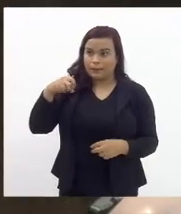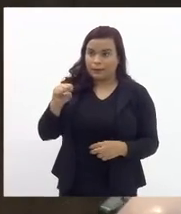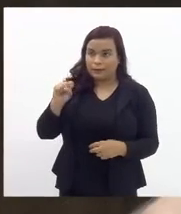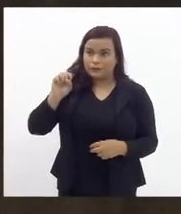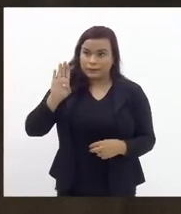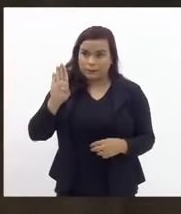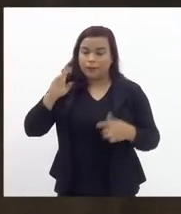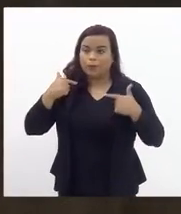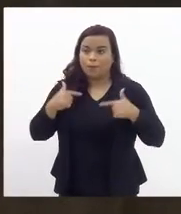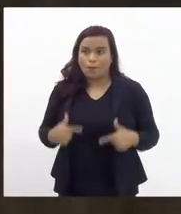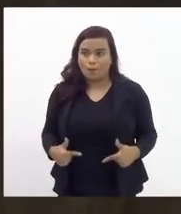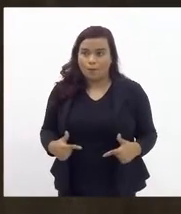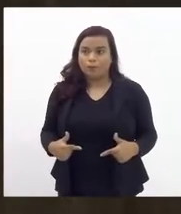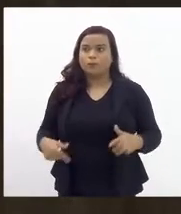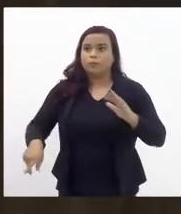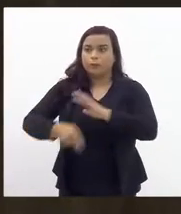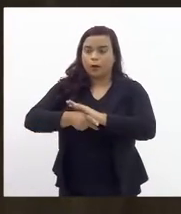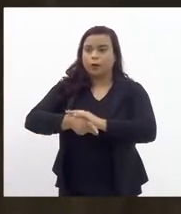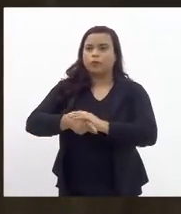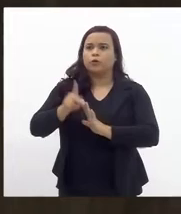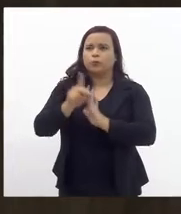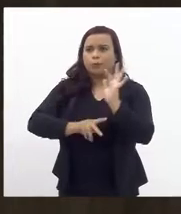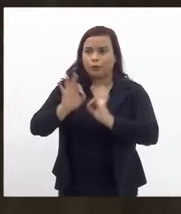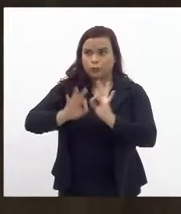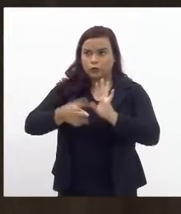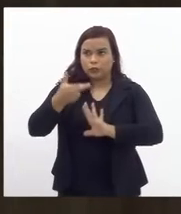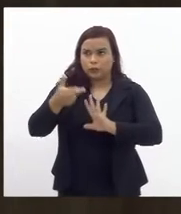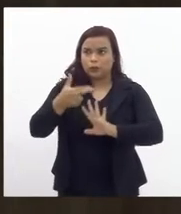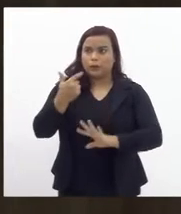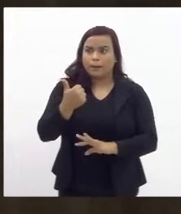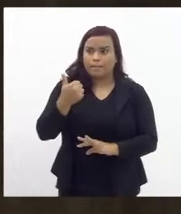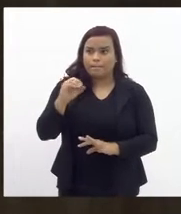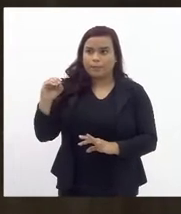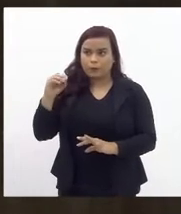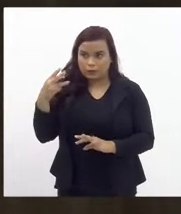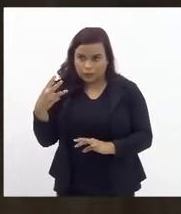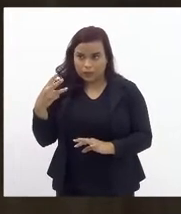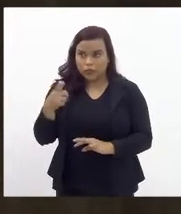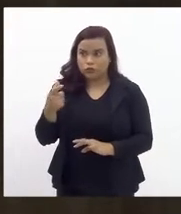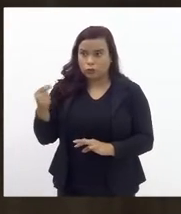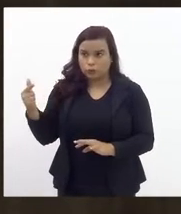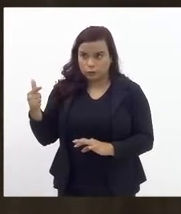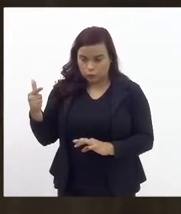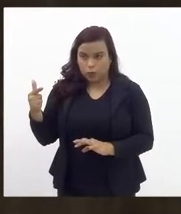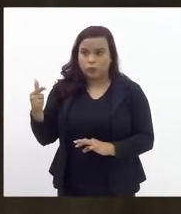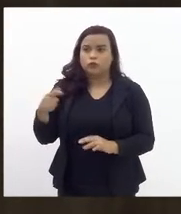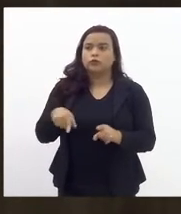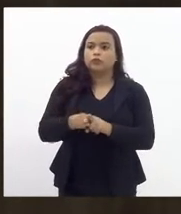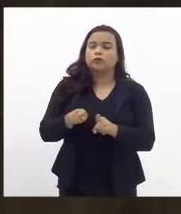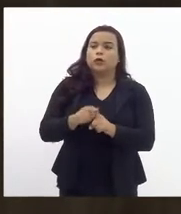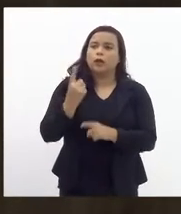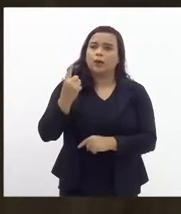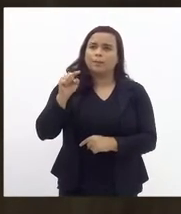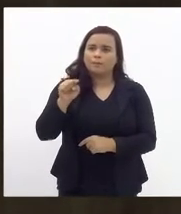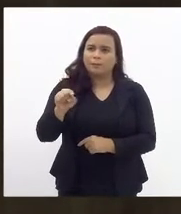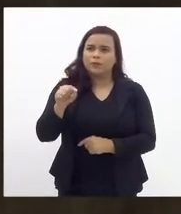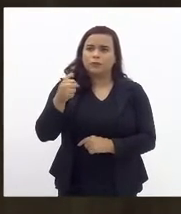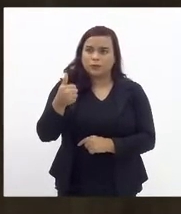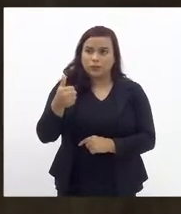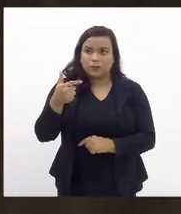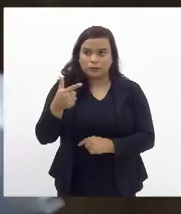se abster no projeto de resolução 1003 de 2002 e 1124 de